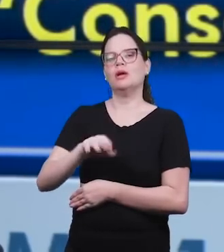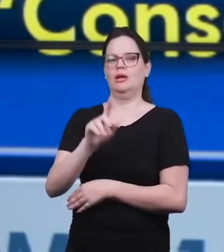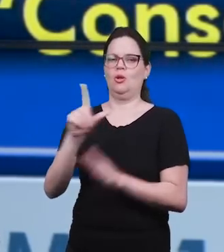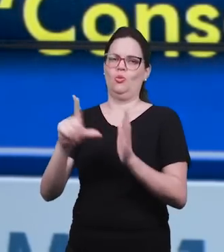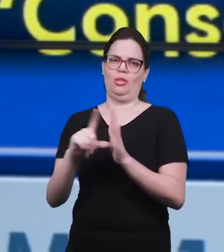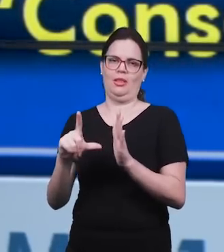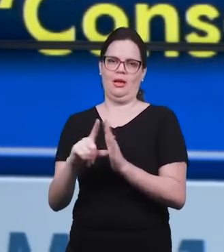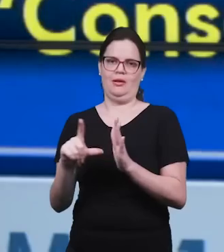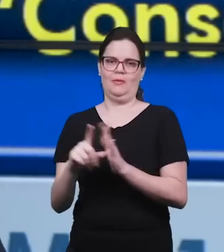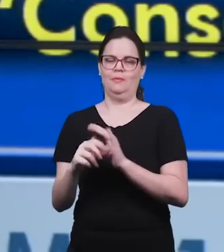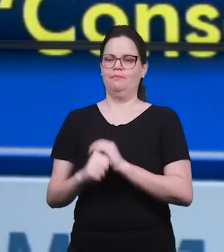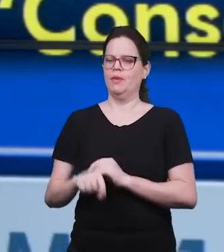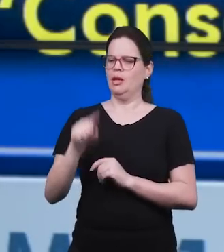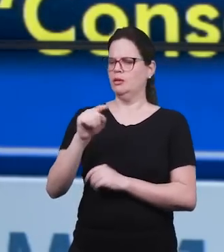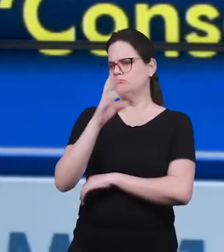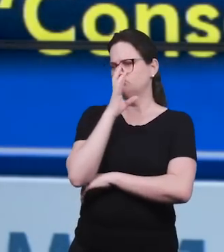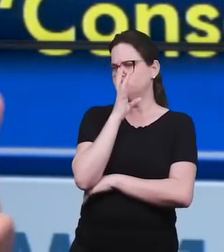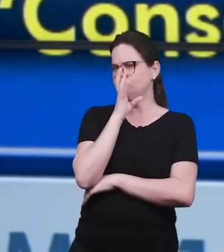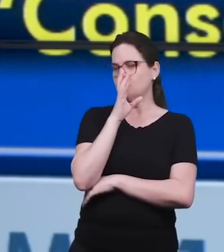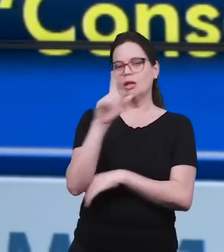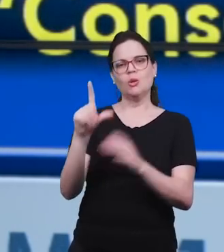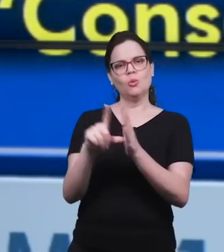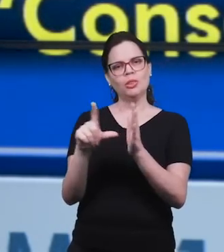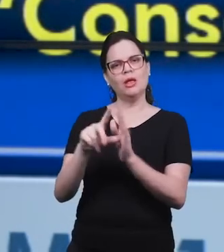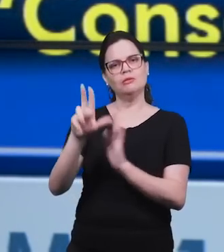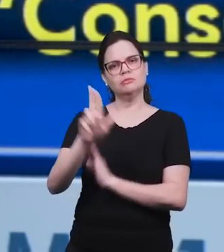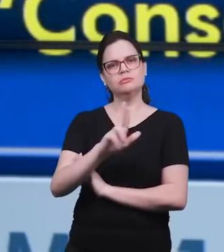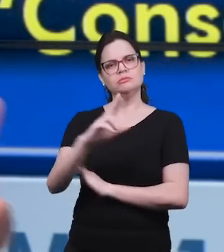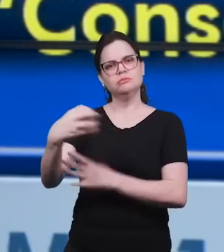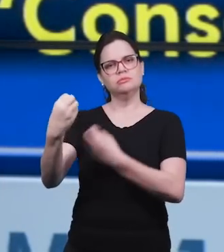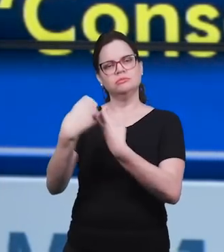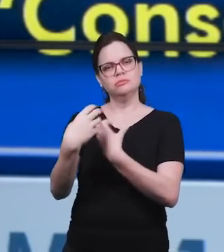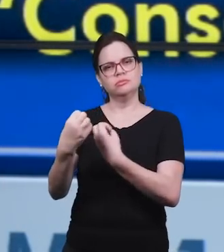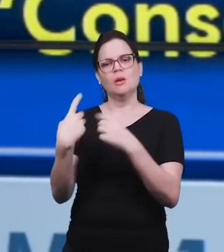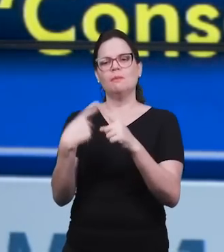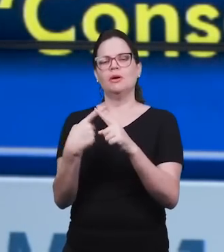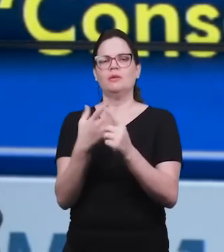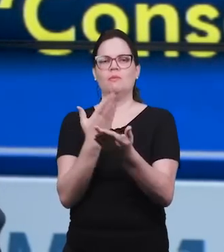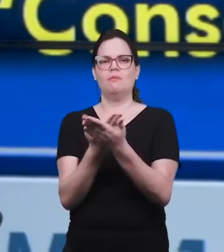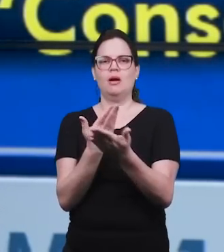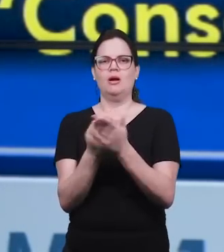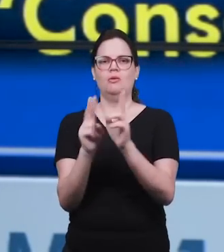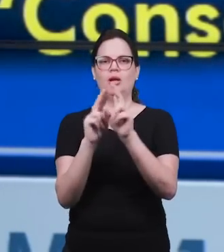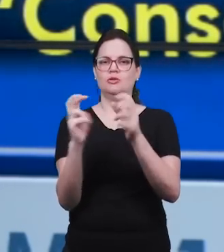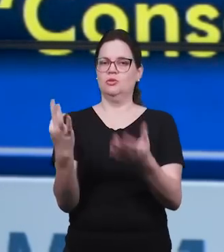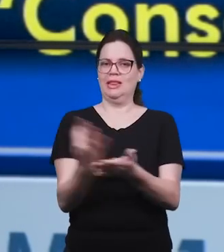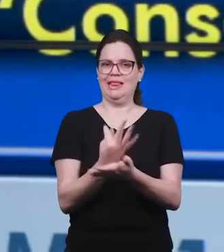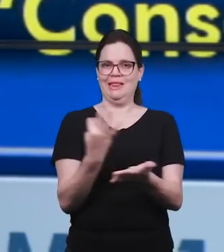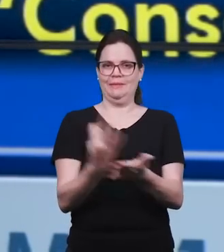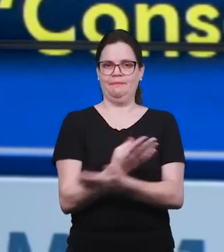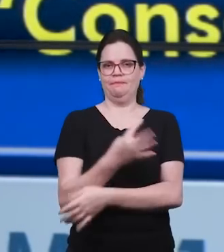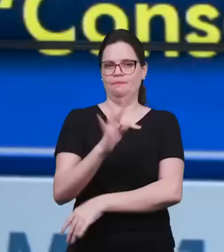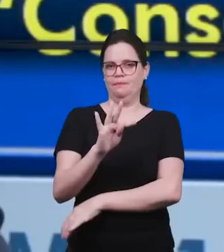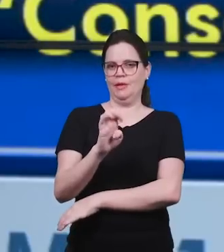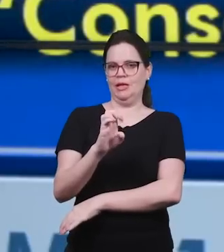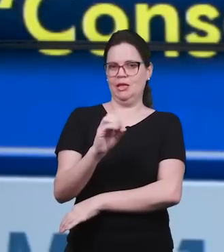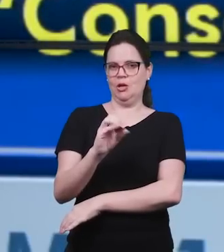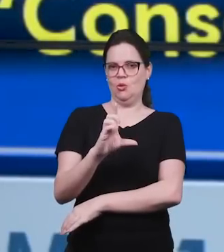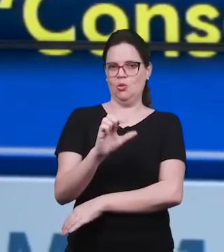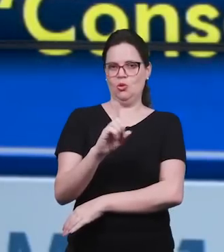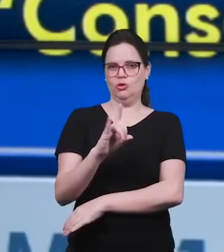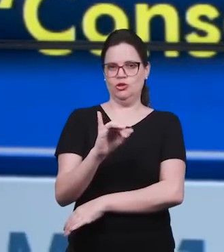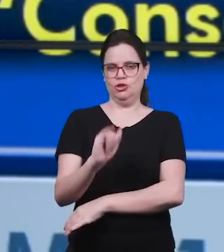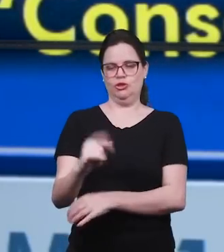ele ouviu de Lutero, ali era uma aula de teologia, e na